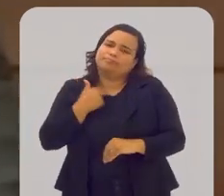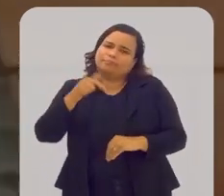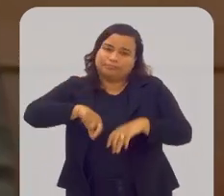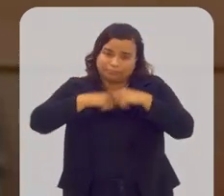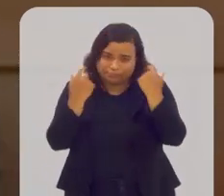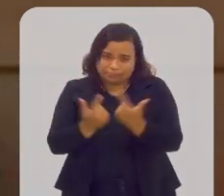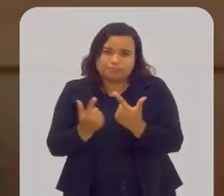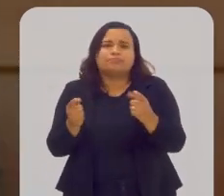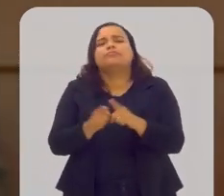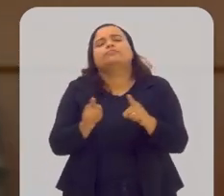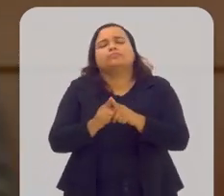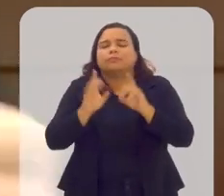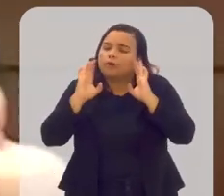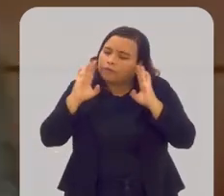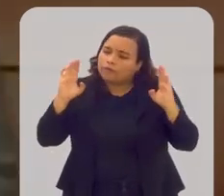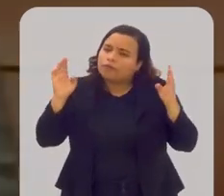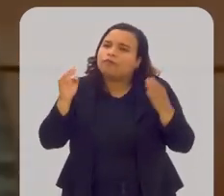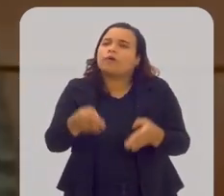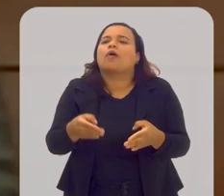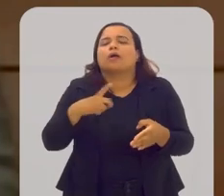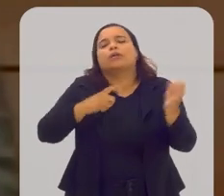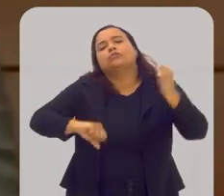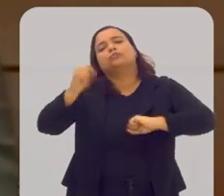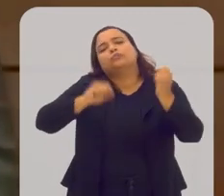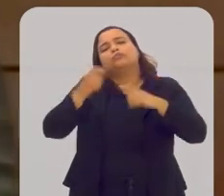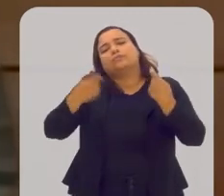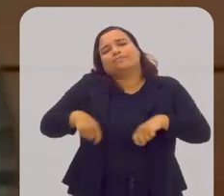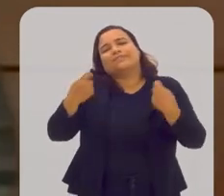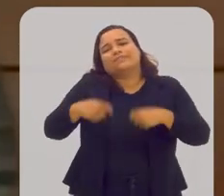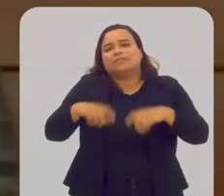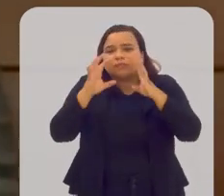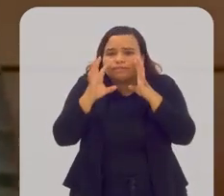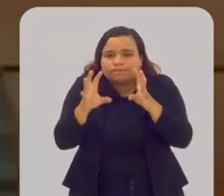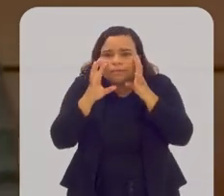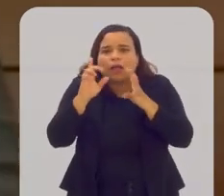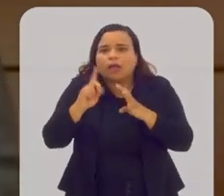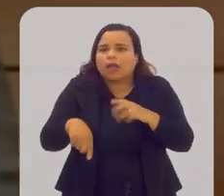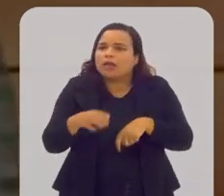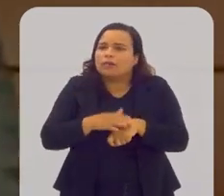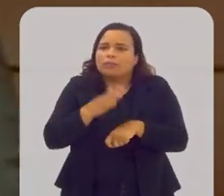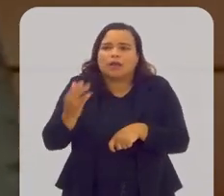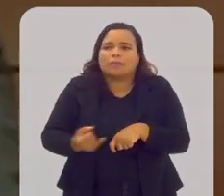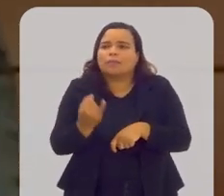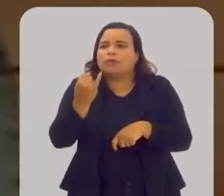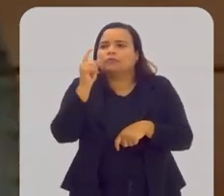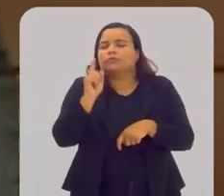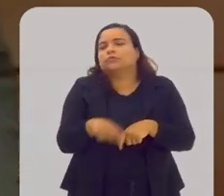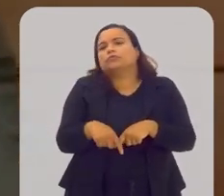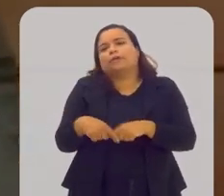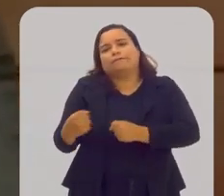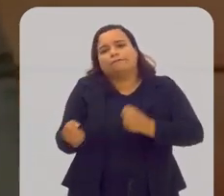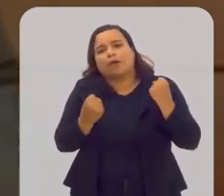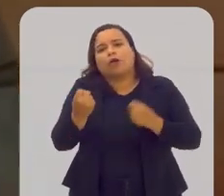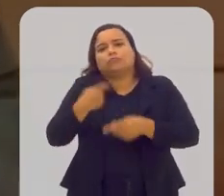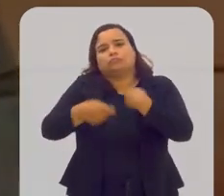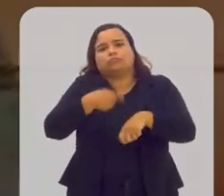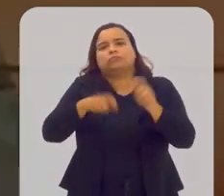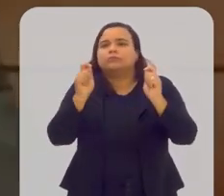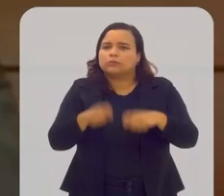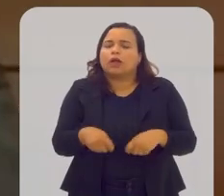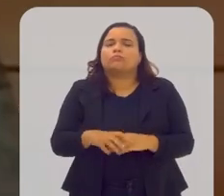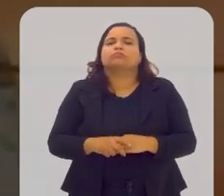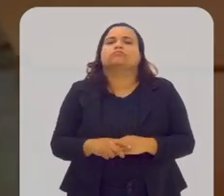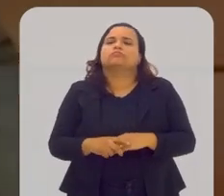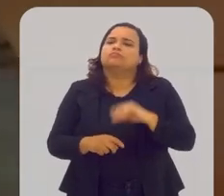Assembleia Legislativa, se o governo estadual focar como uma indústria que é diretamente ligada com o fortalecimento da